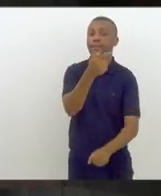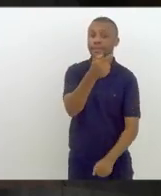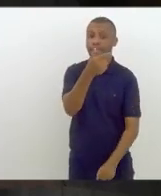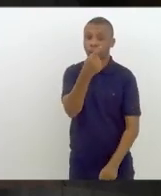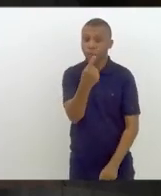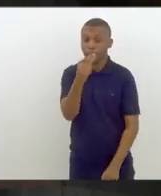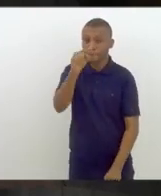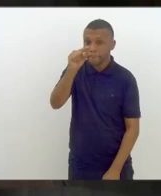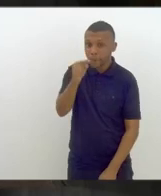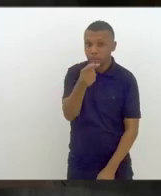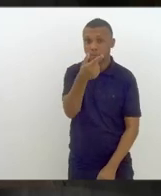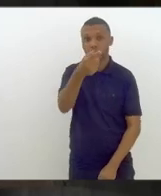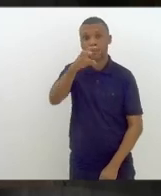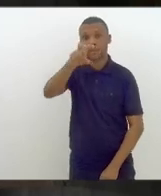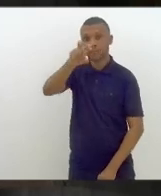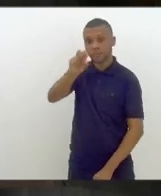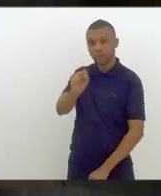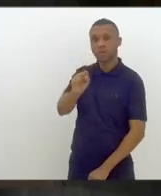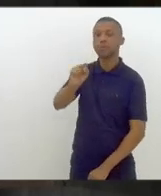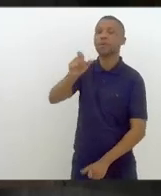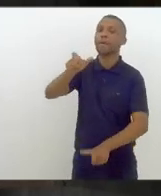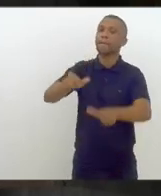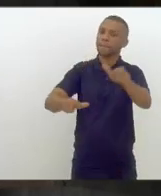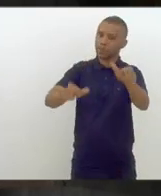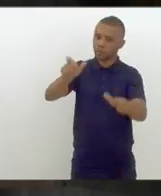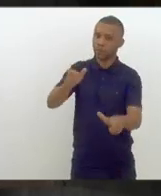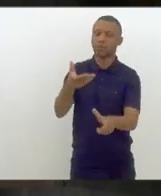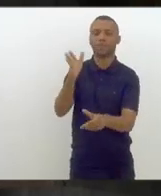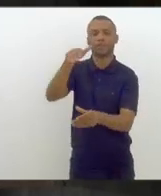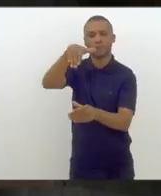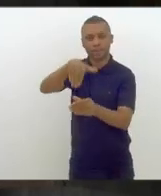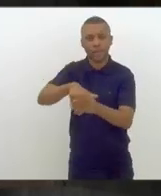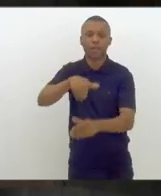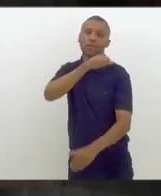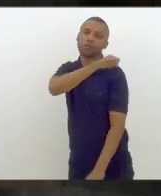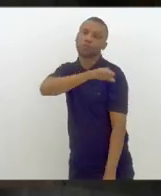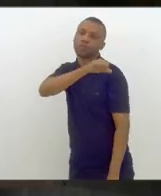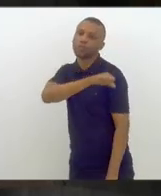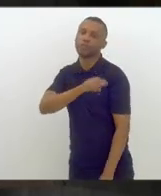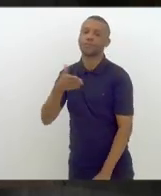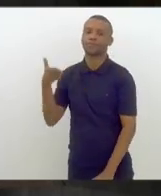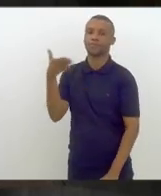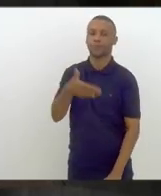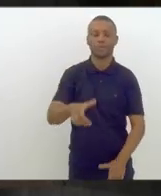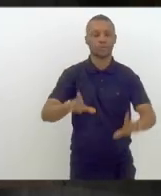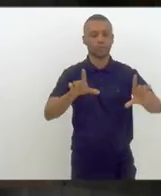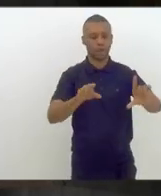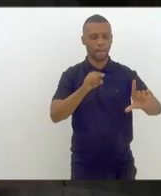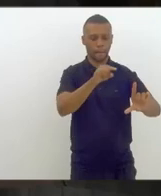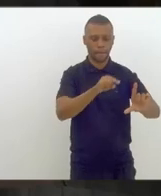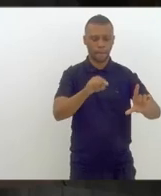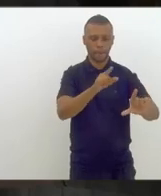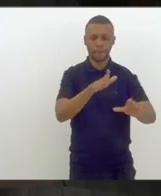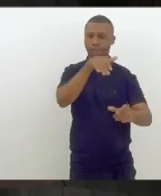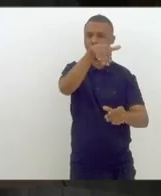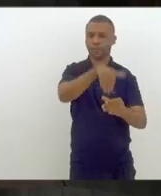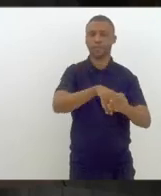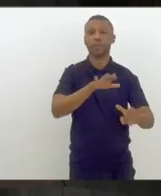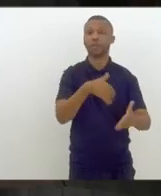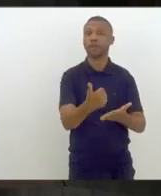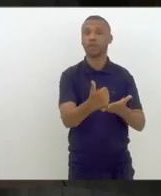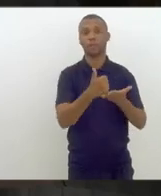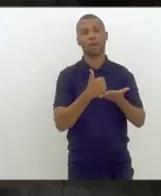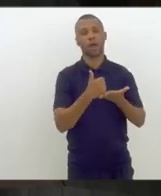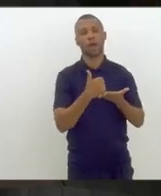71.258 cidadãos do Estado do Rio de Janeiro que foram até as urnas nos ajudar